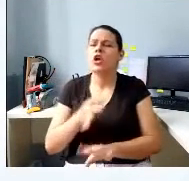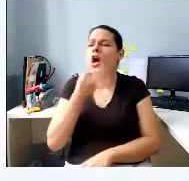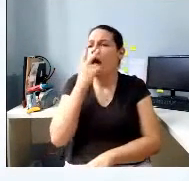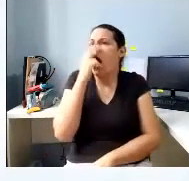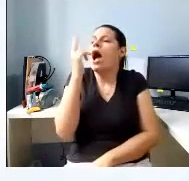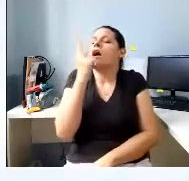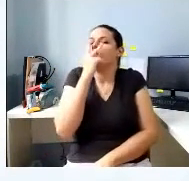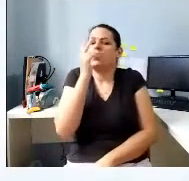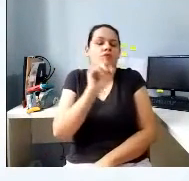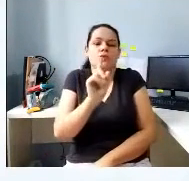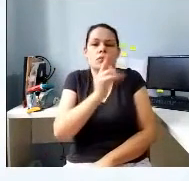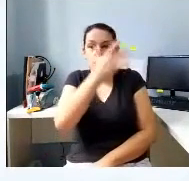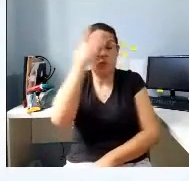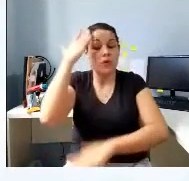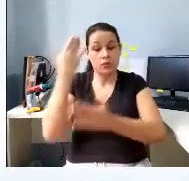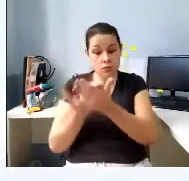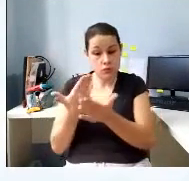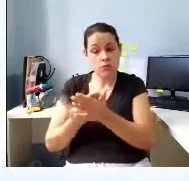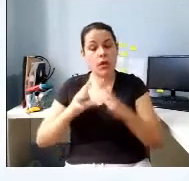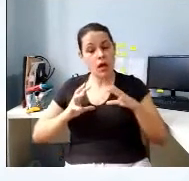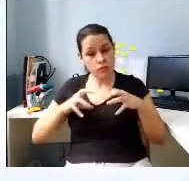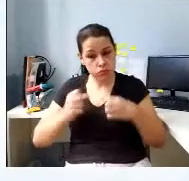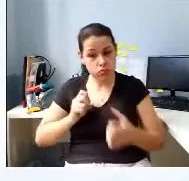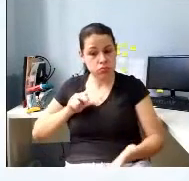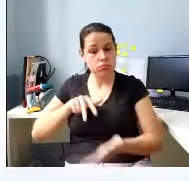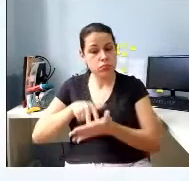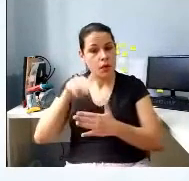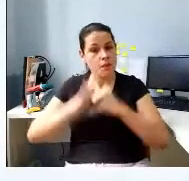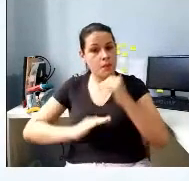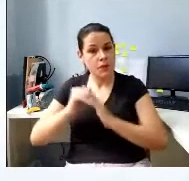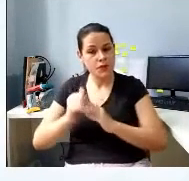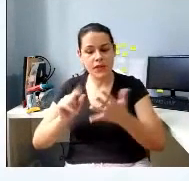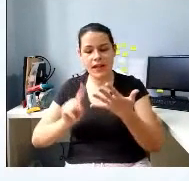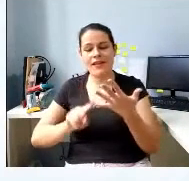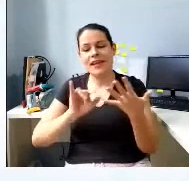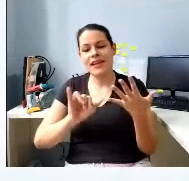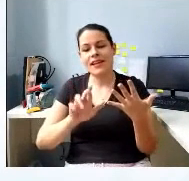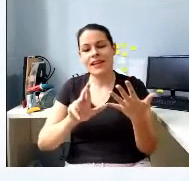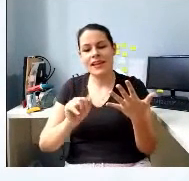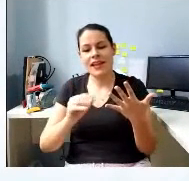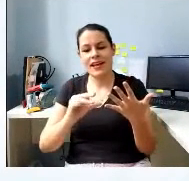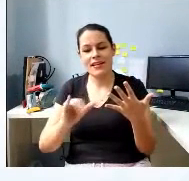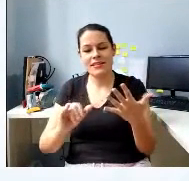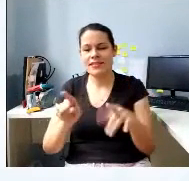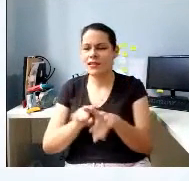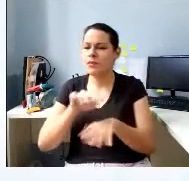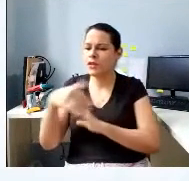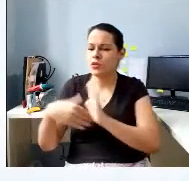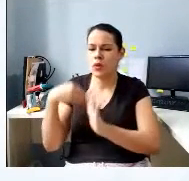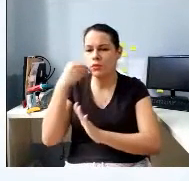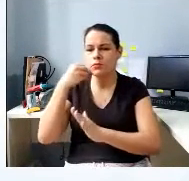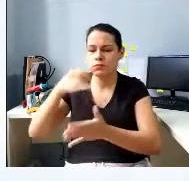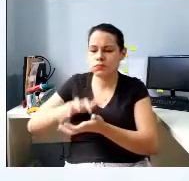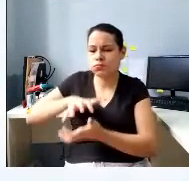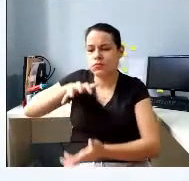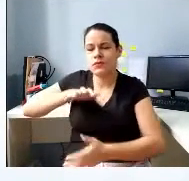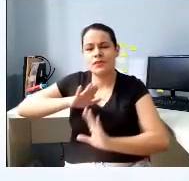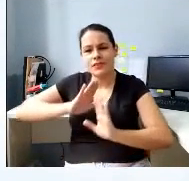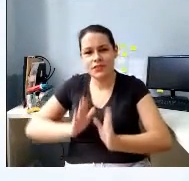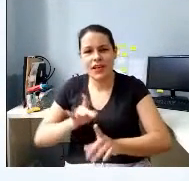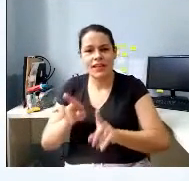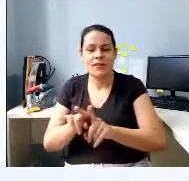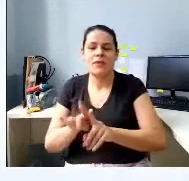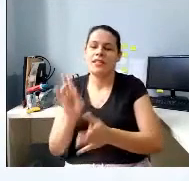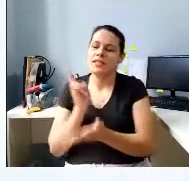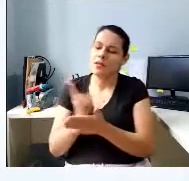são especialistas, né, em cada área. Doutor Iraci, também com toda a sua experiência, e vem aqui nos ajudar